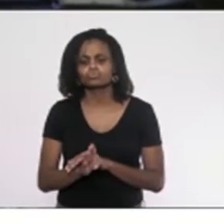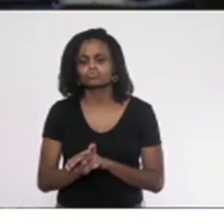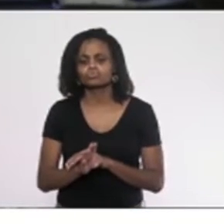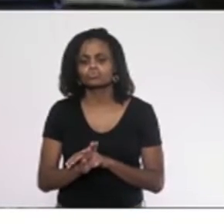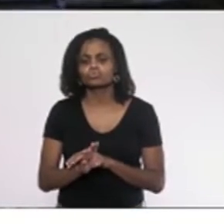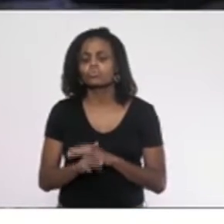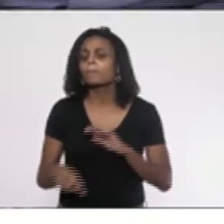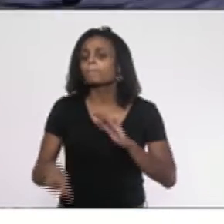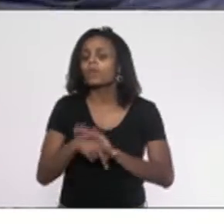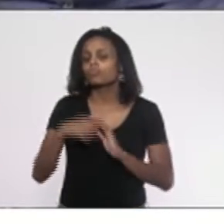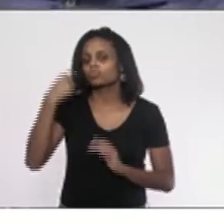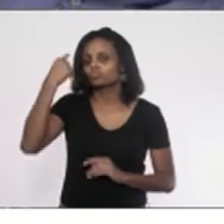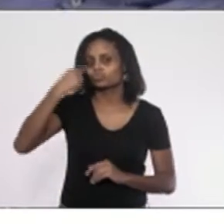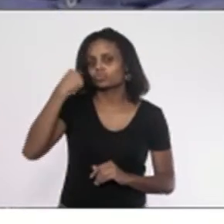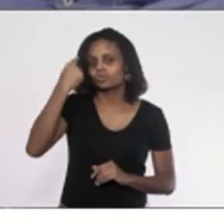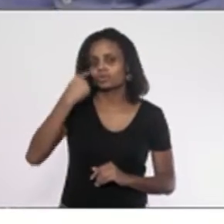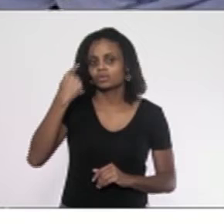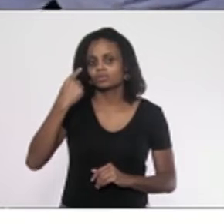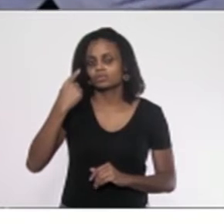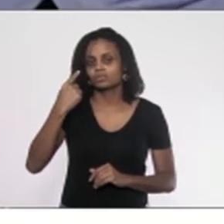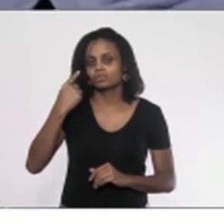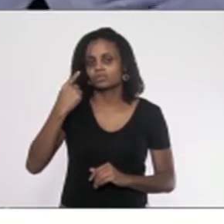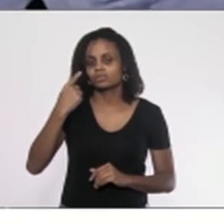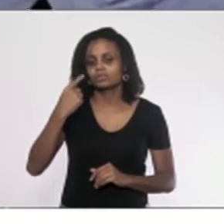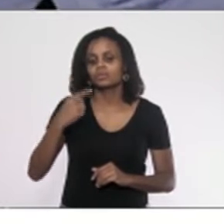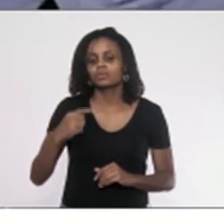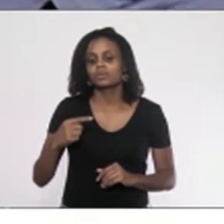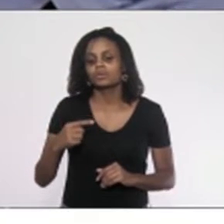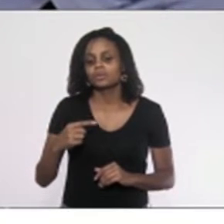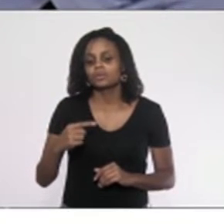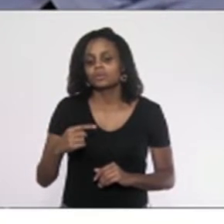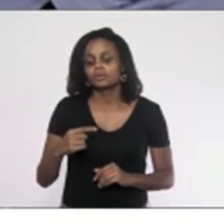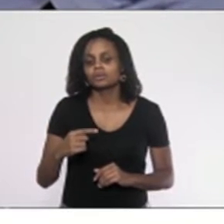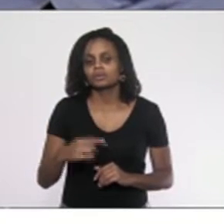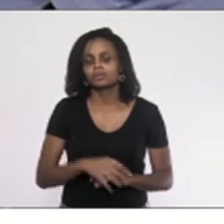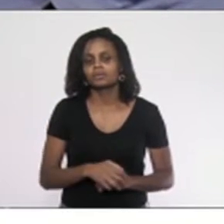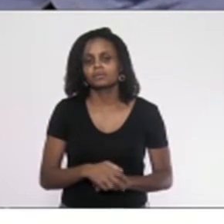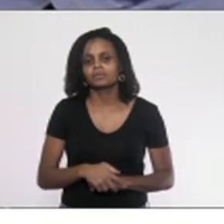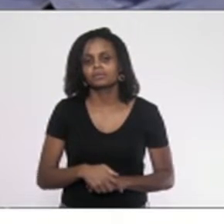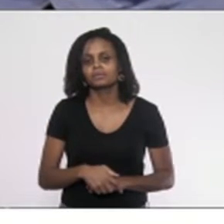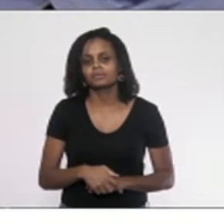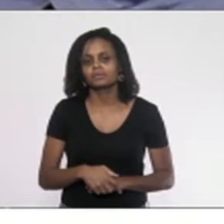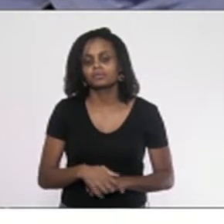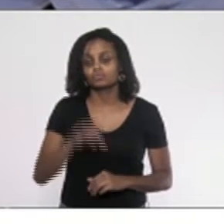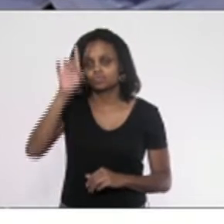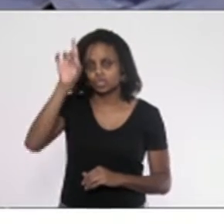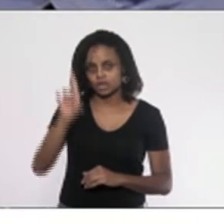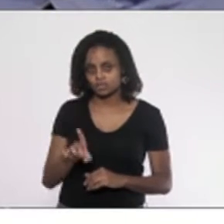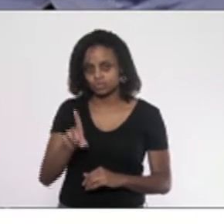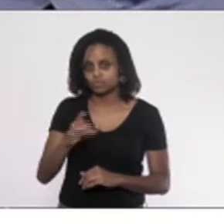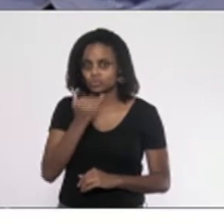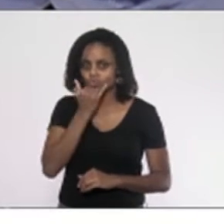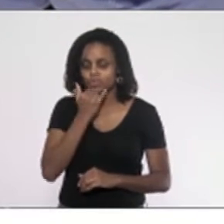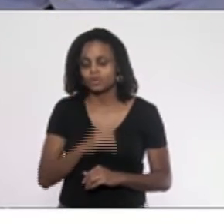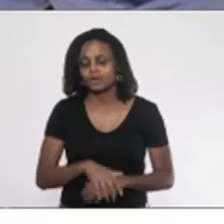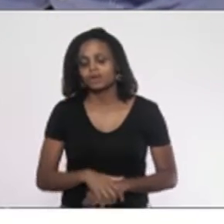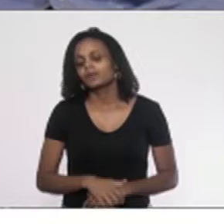há costume na casa nesse sentido. Mas, de fato, há